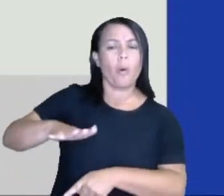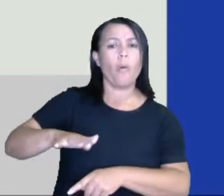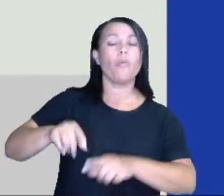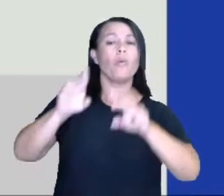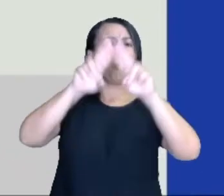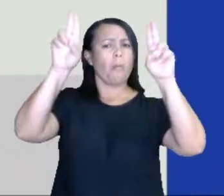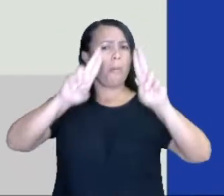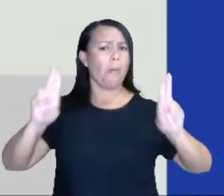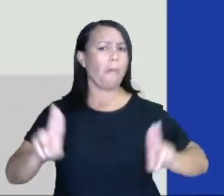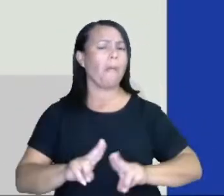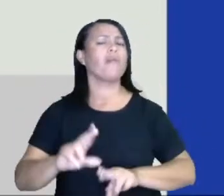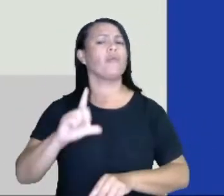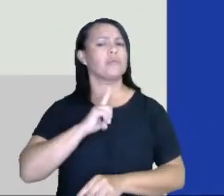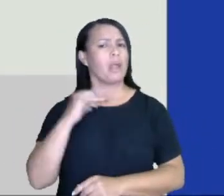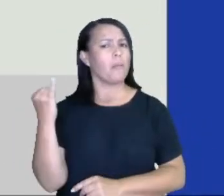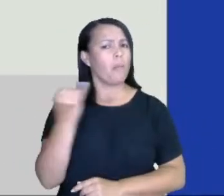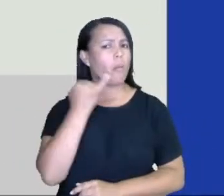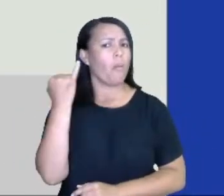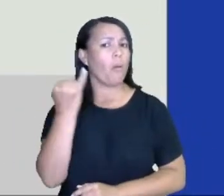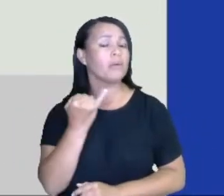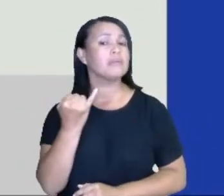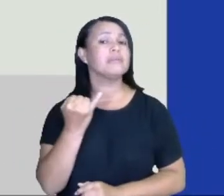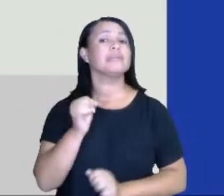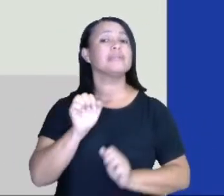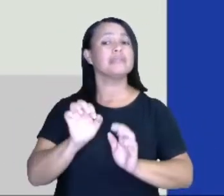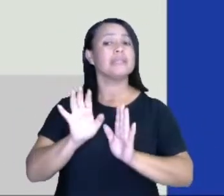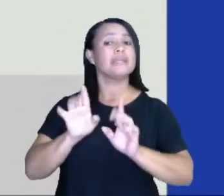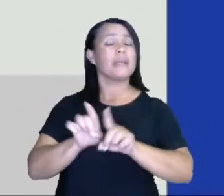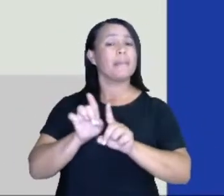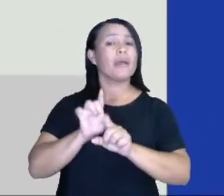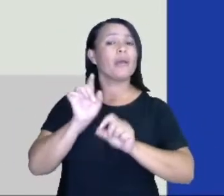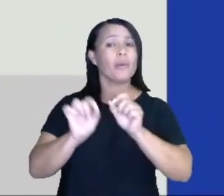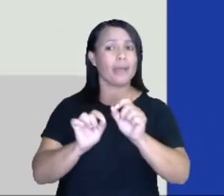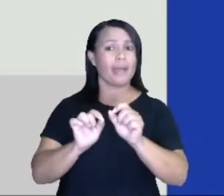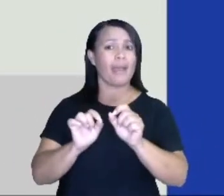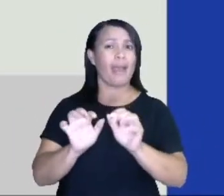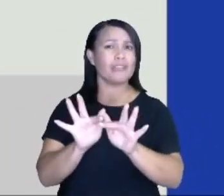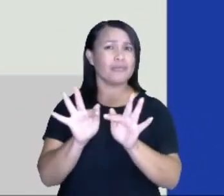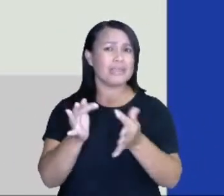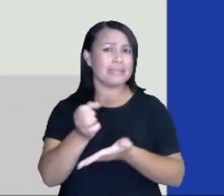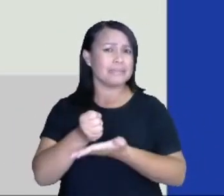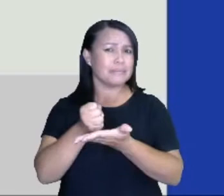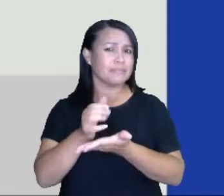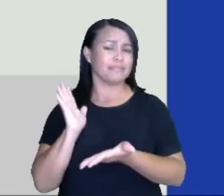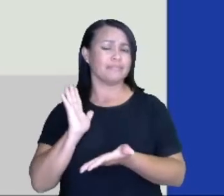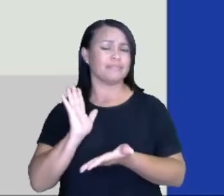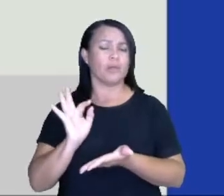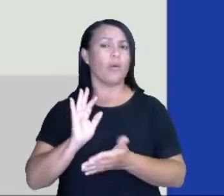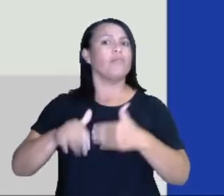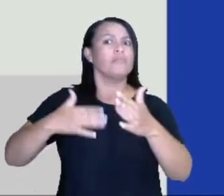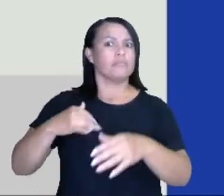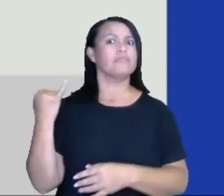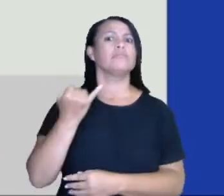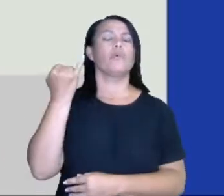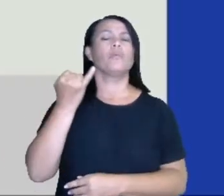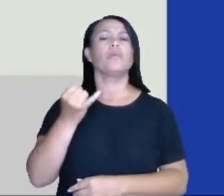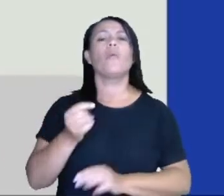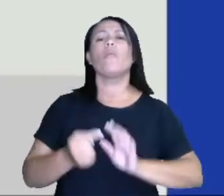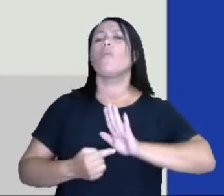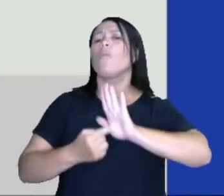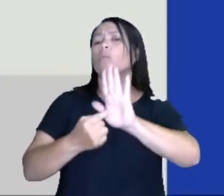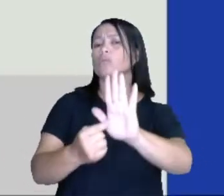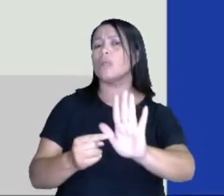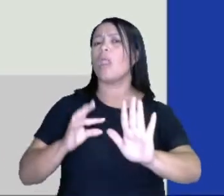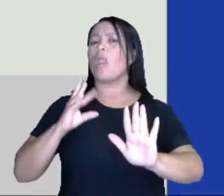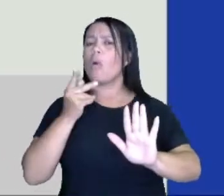vez mais importância, deixando de desempenhar apenas uma função prática. Ao apresentar conhecimentos